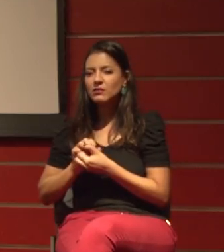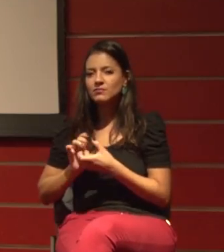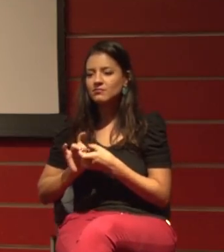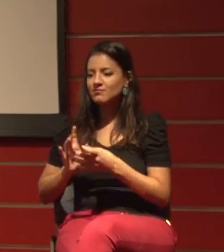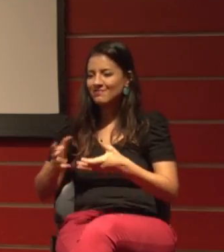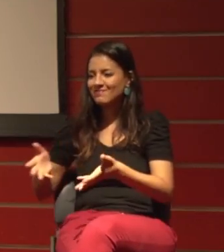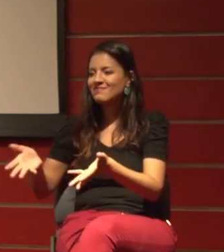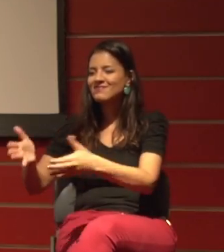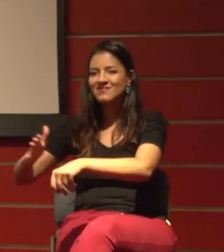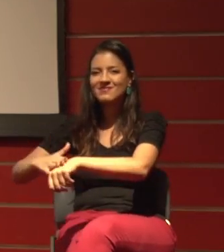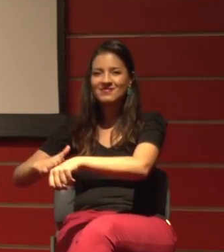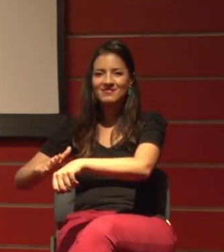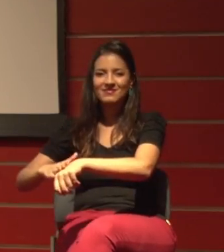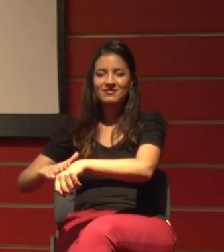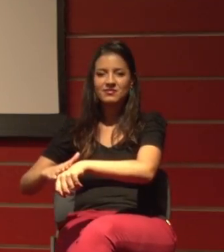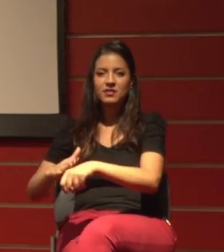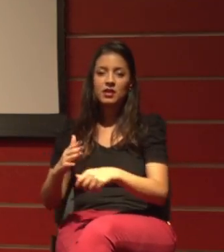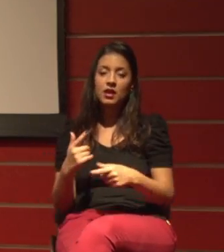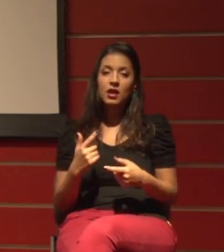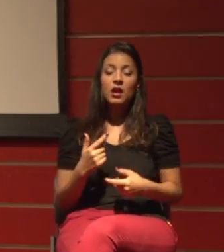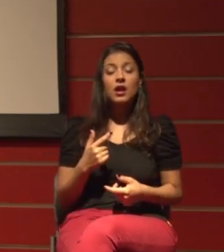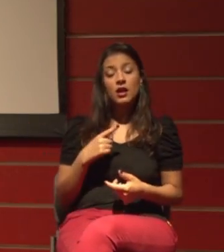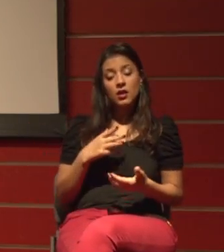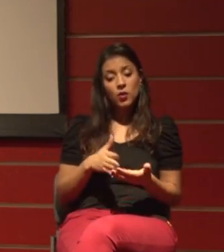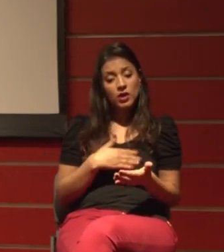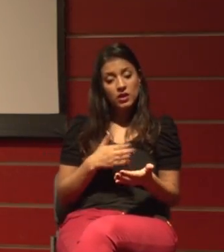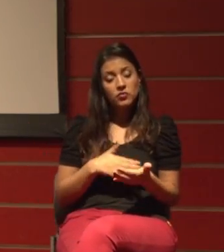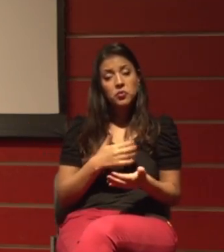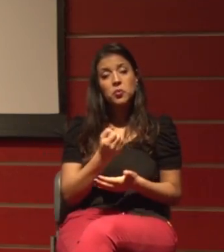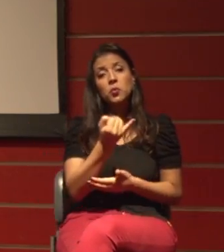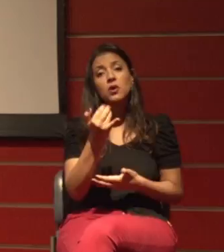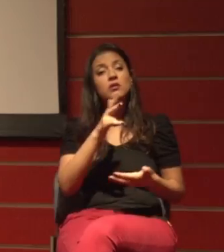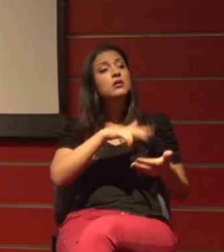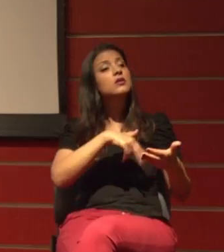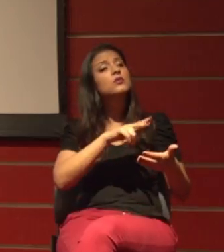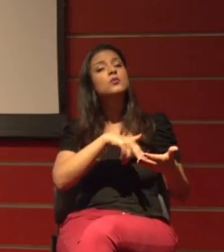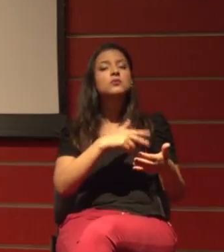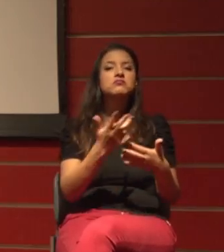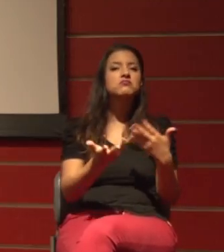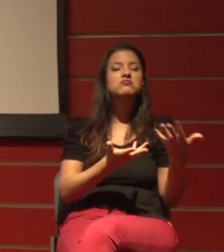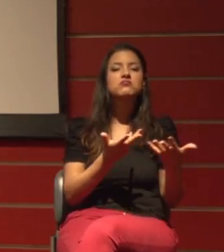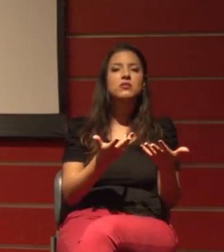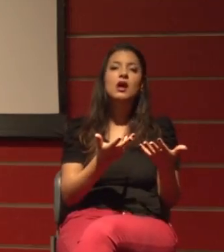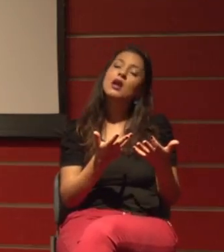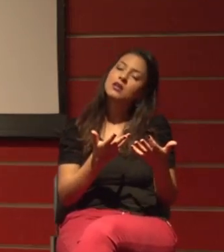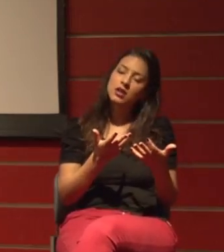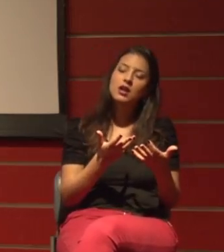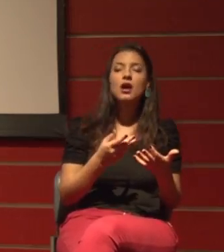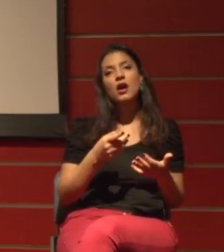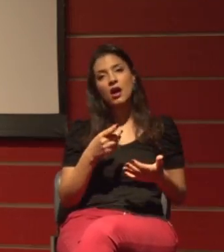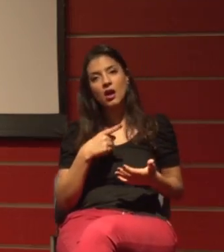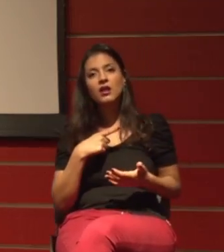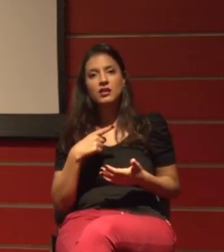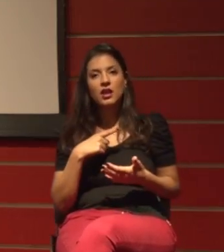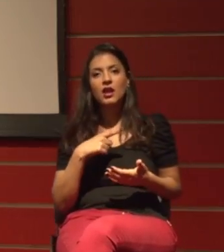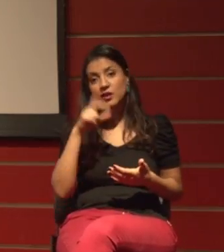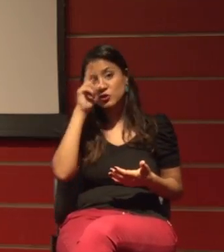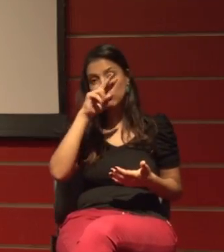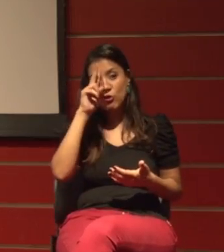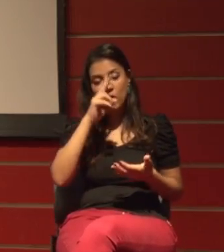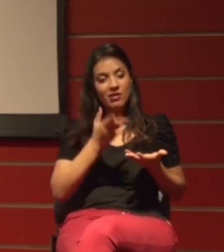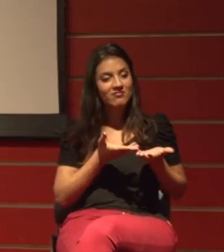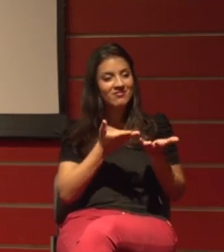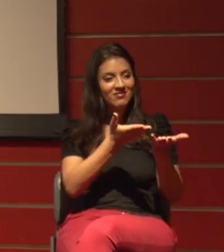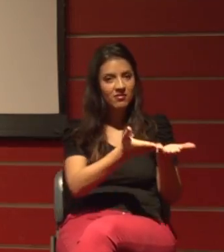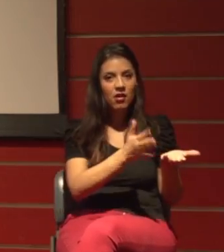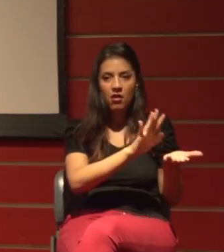quantas leituras quantos são os leitores né E E daí talvez se você entregar eh eh o o a história